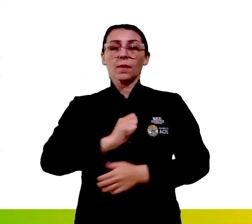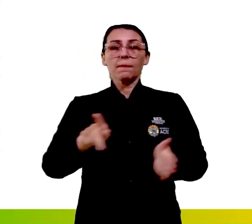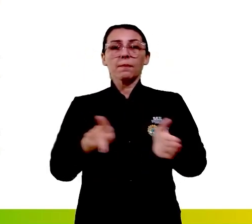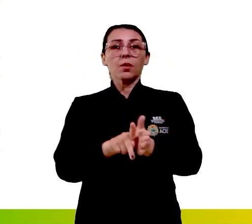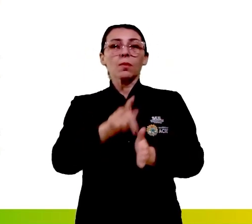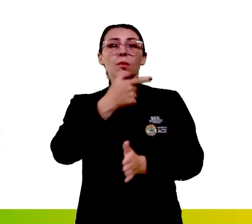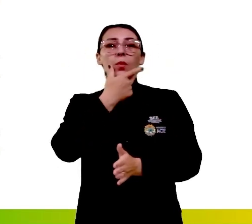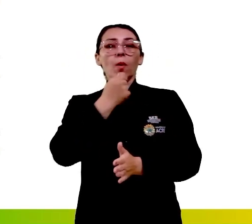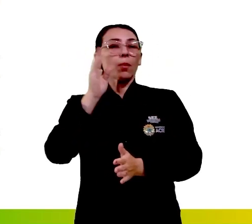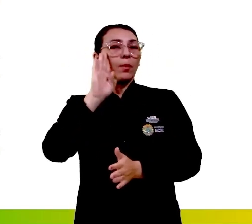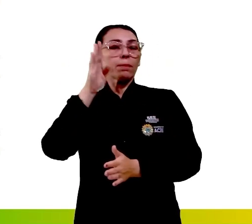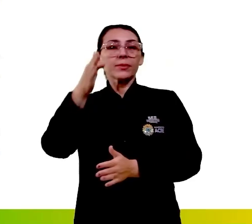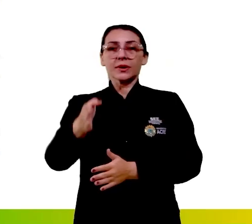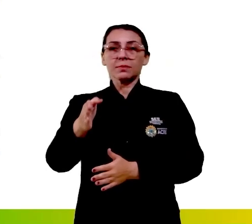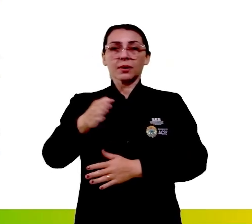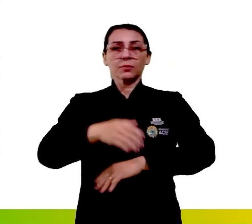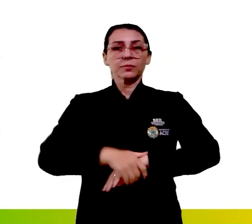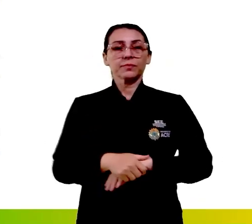no homem.